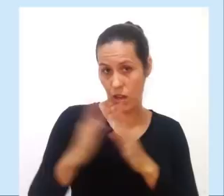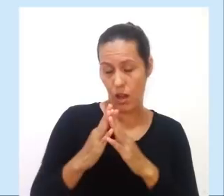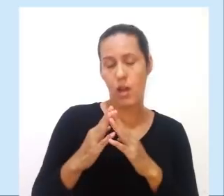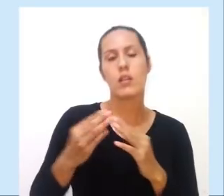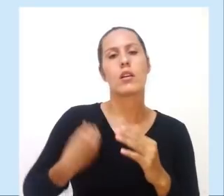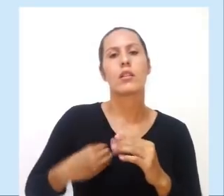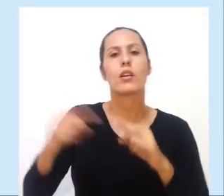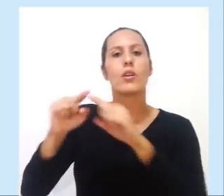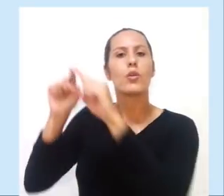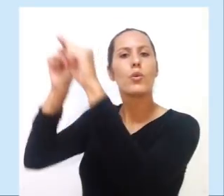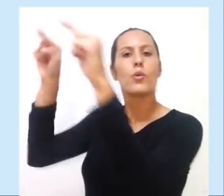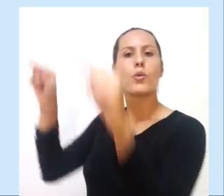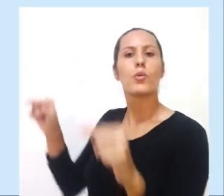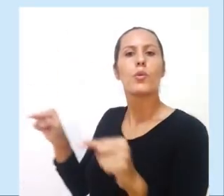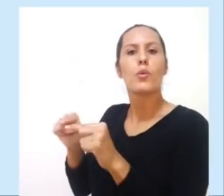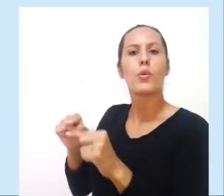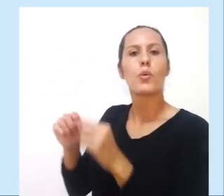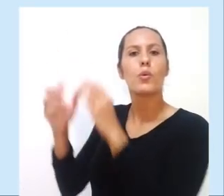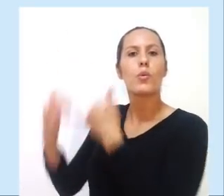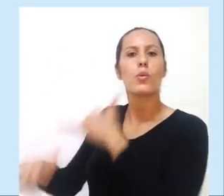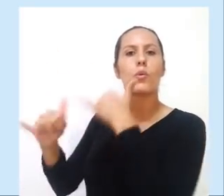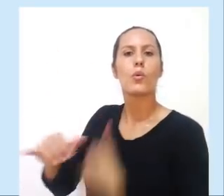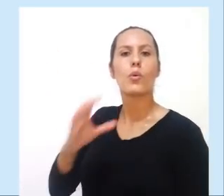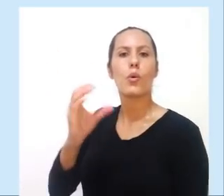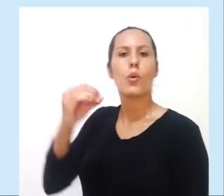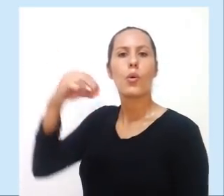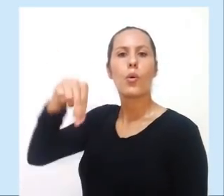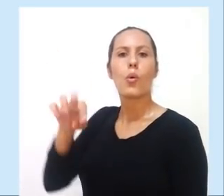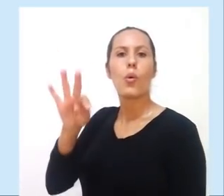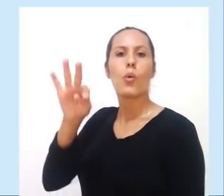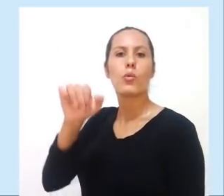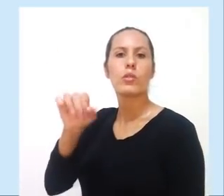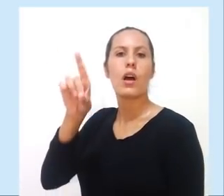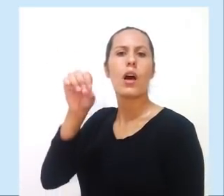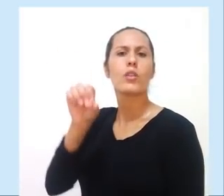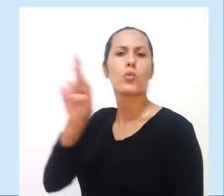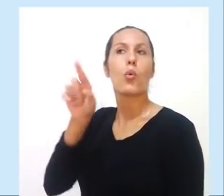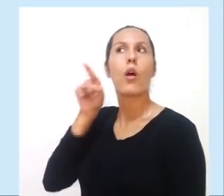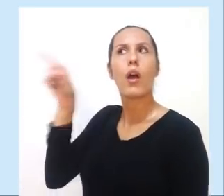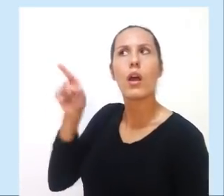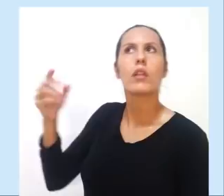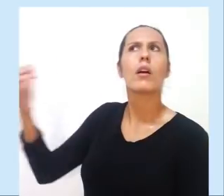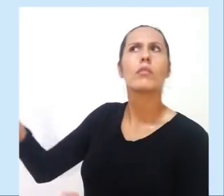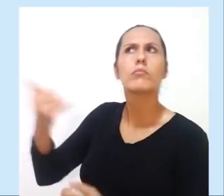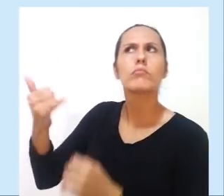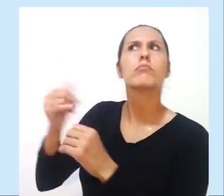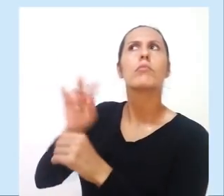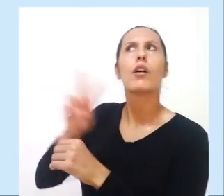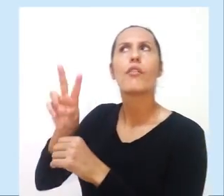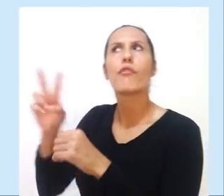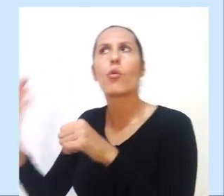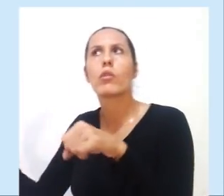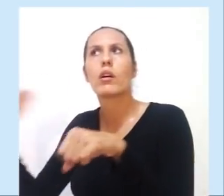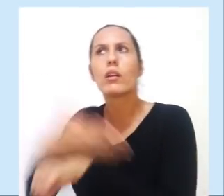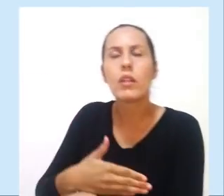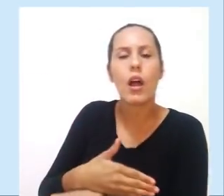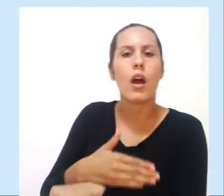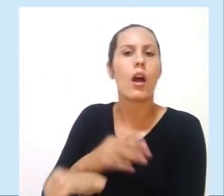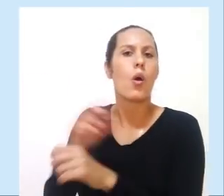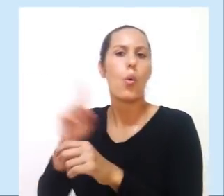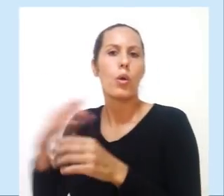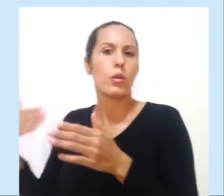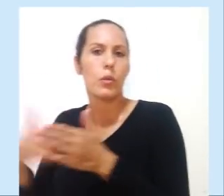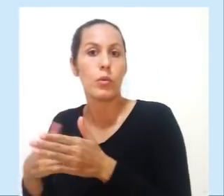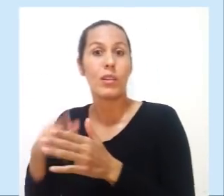contador, ele é que faz o papel do circuito. Ele vai dizer a voltagem, a energia que deve entrar na casa da gente. E ele tem